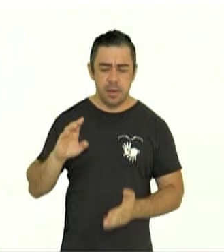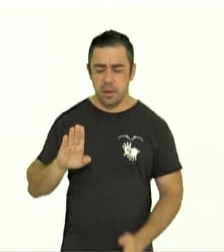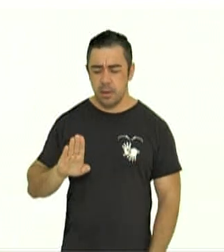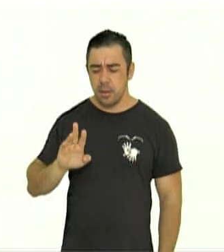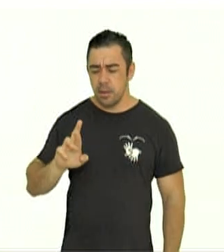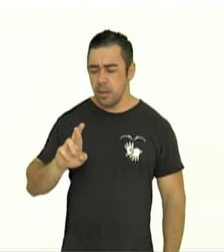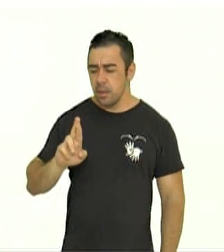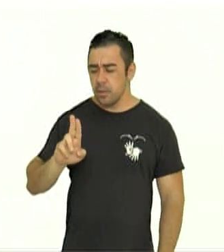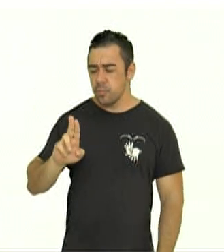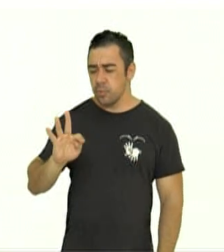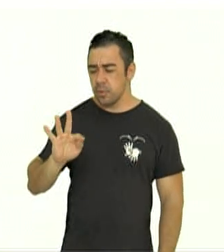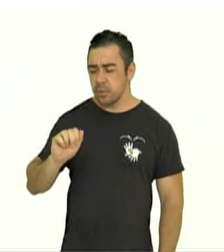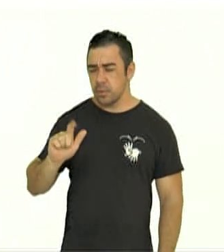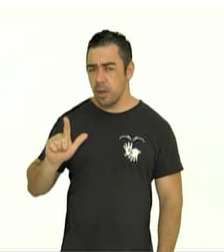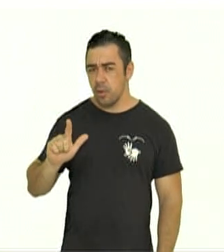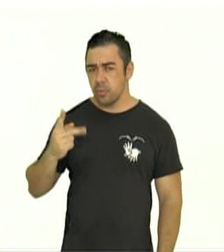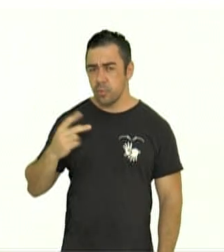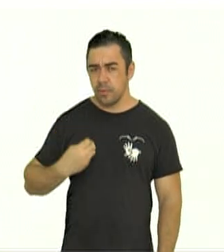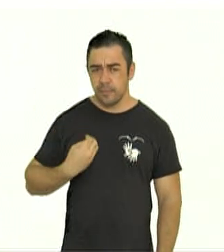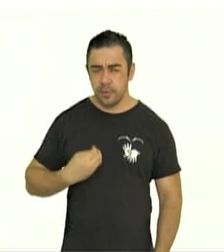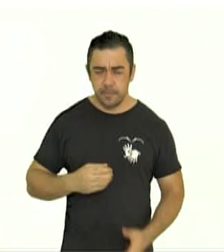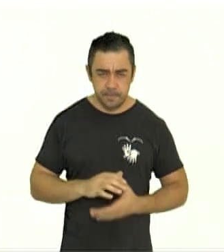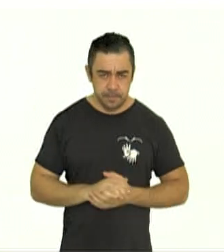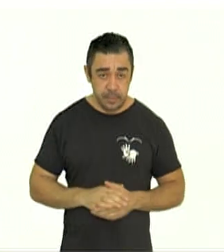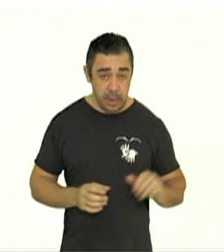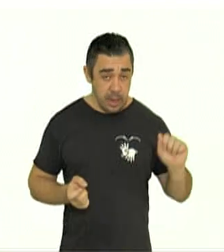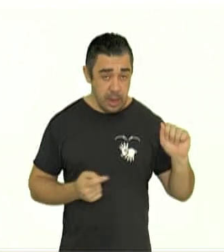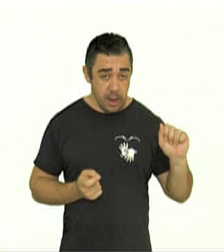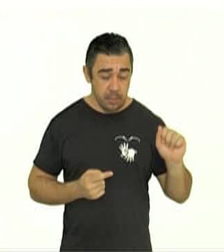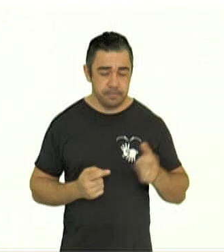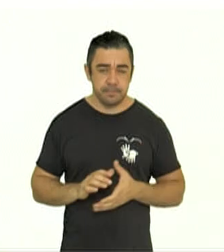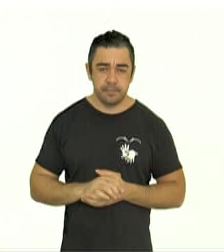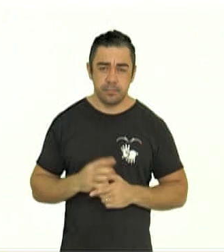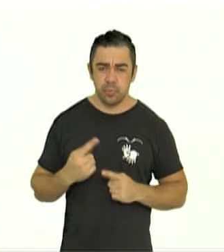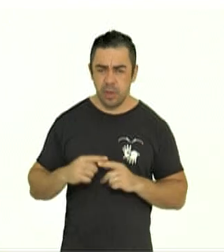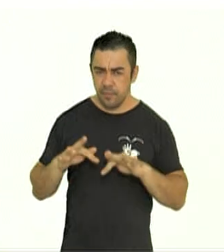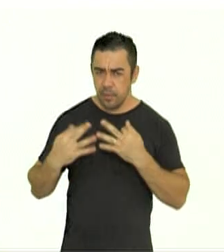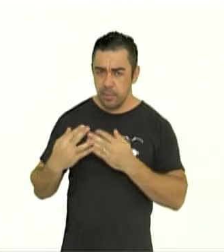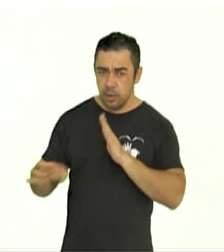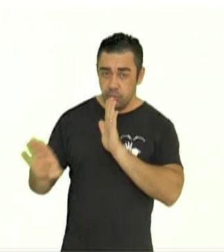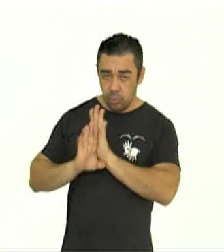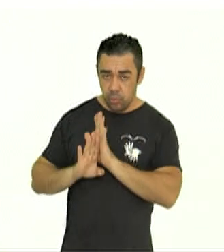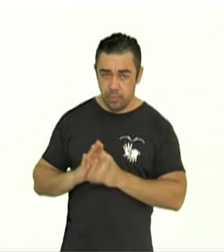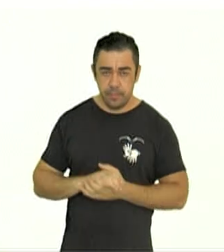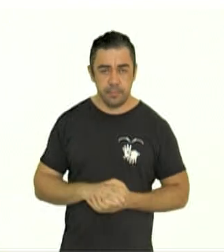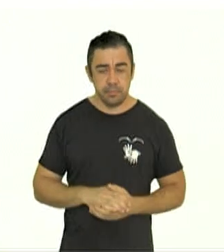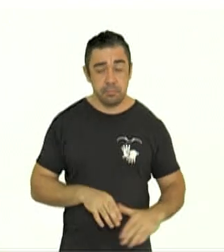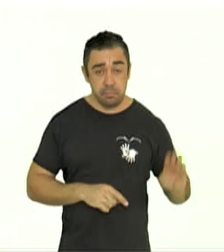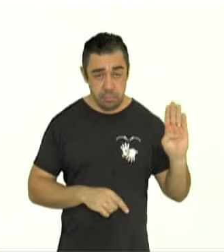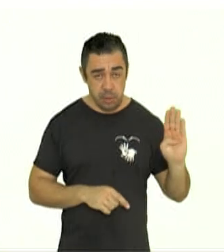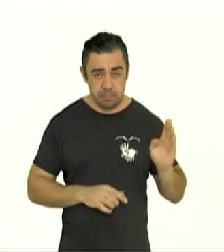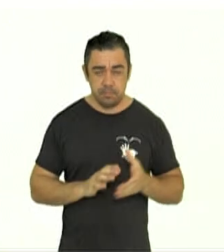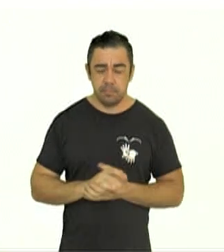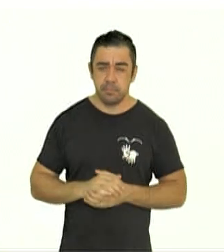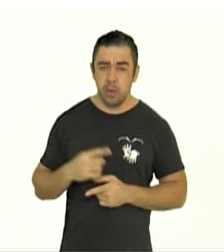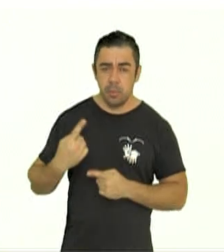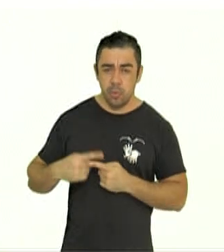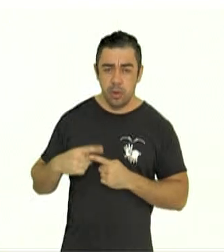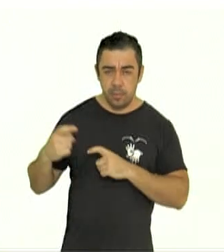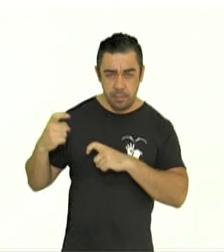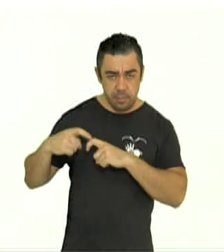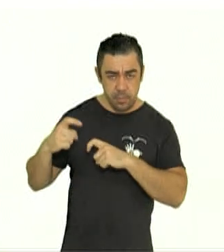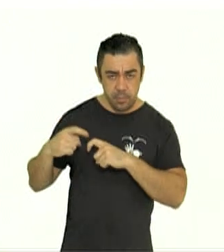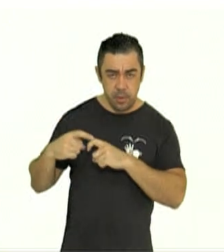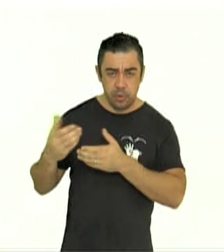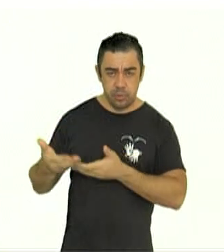de sua vida? Letra A. Porque os parentes chegaram? Letra B. Porque os